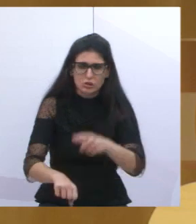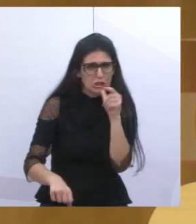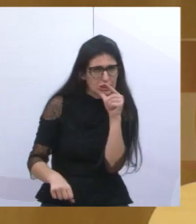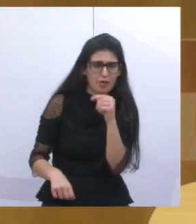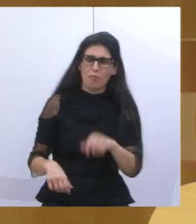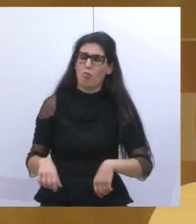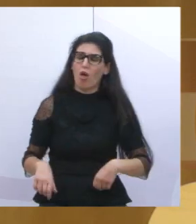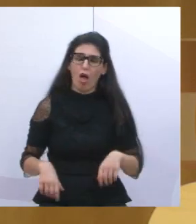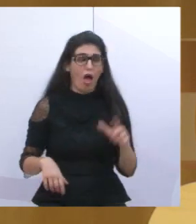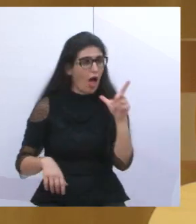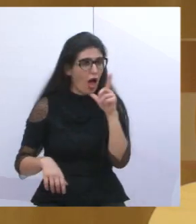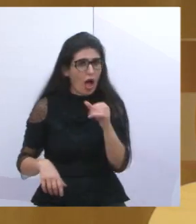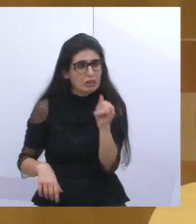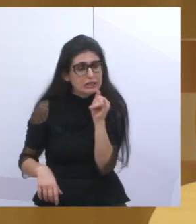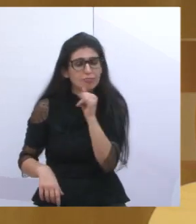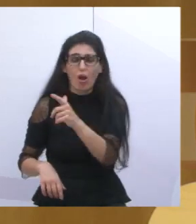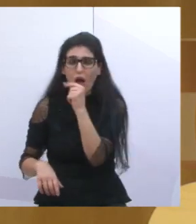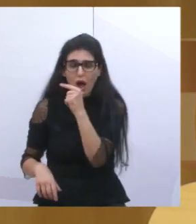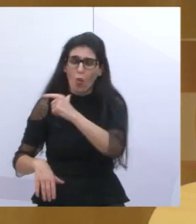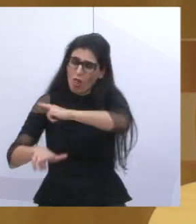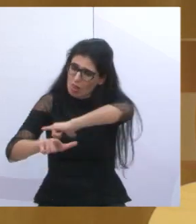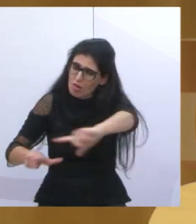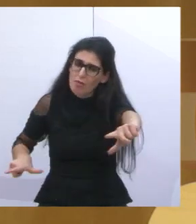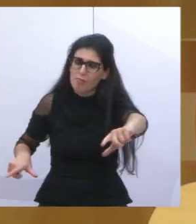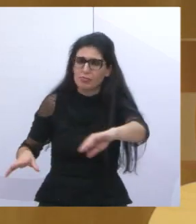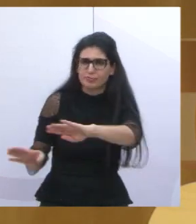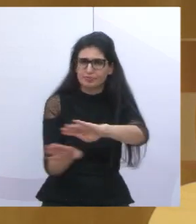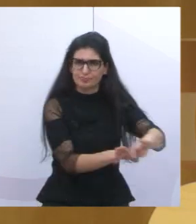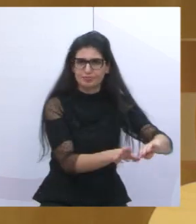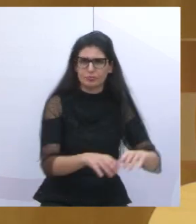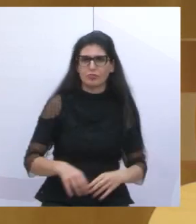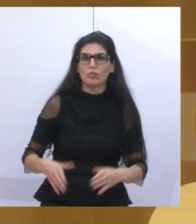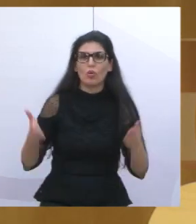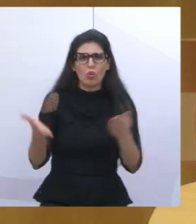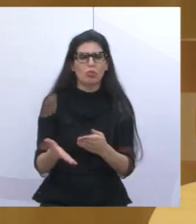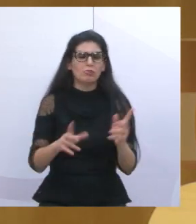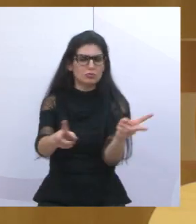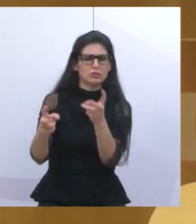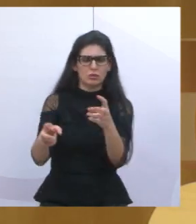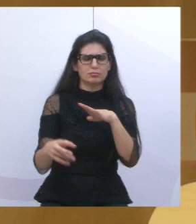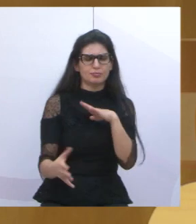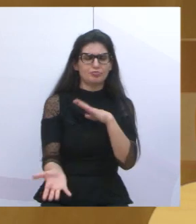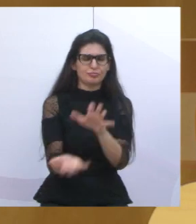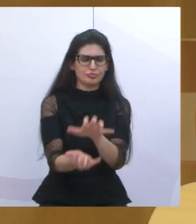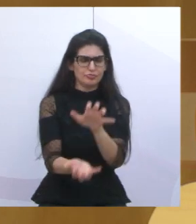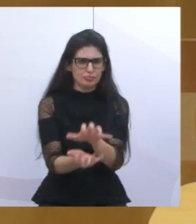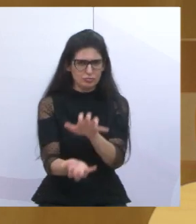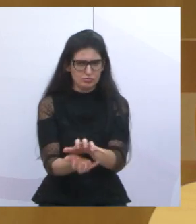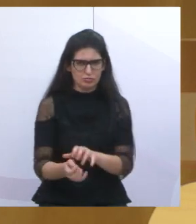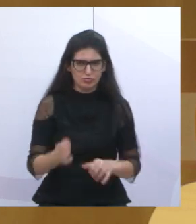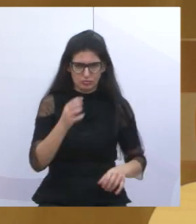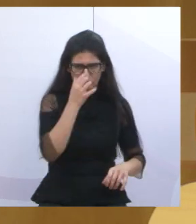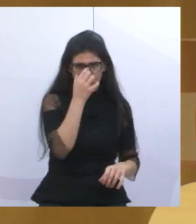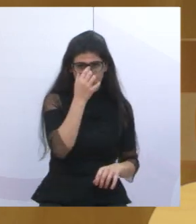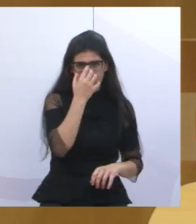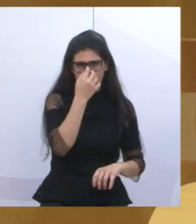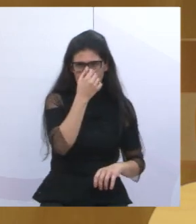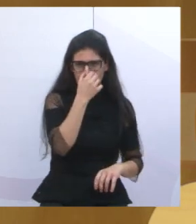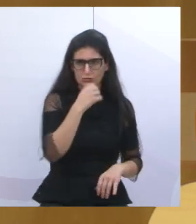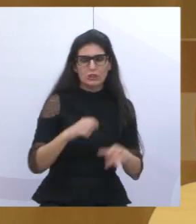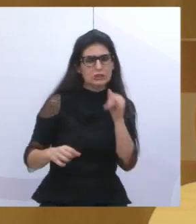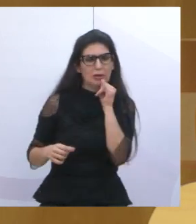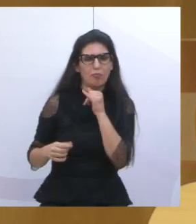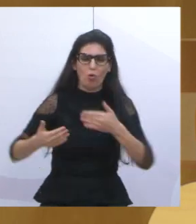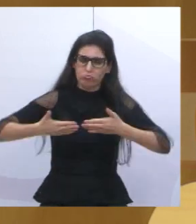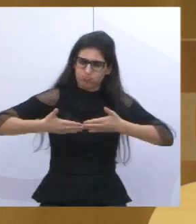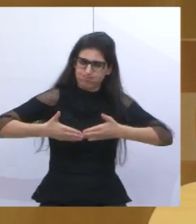continuando a pagar isso. E a gente vê na cidade de Jacareí, hoje, a comunidade abre esse loteamento